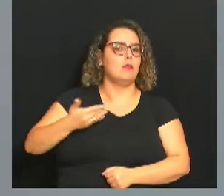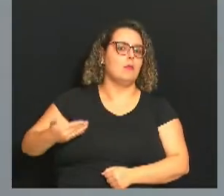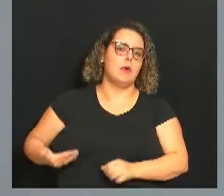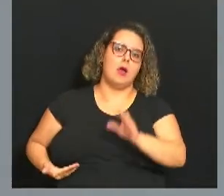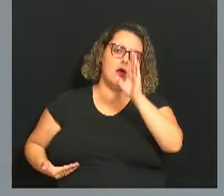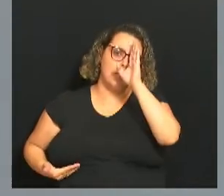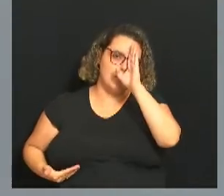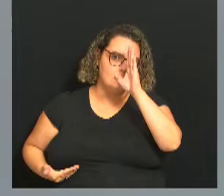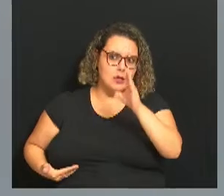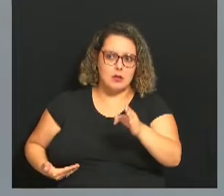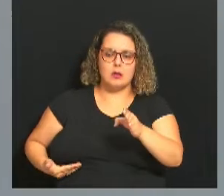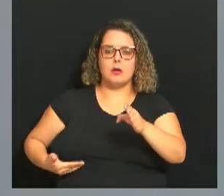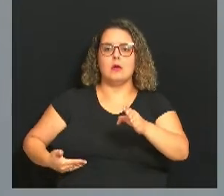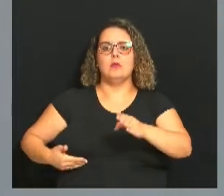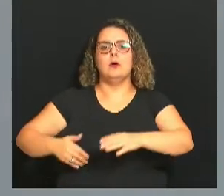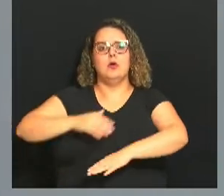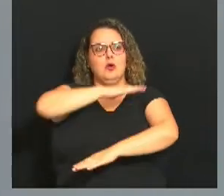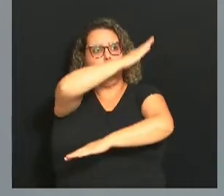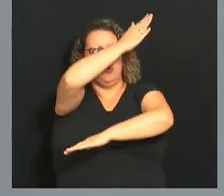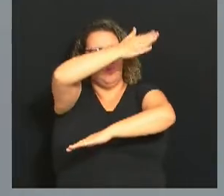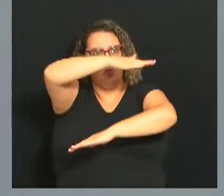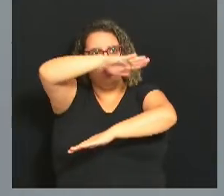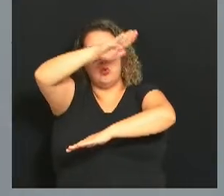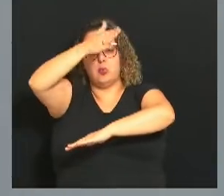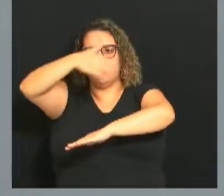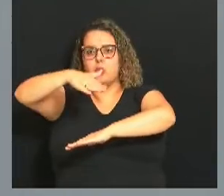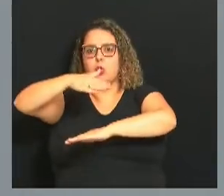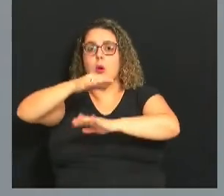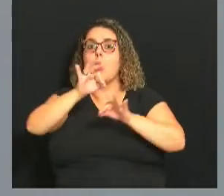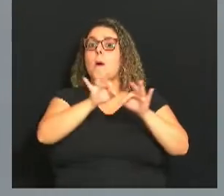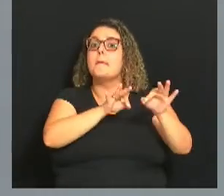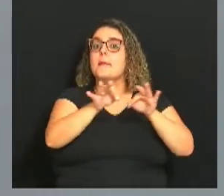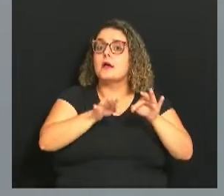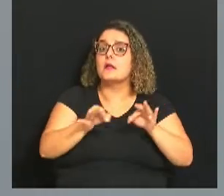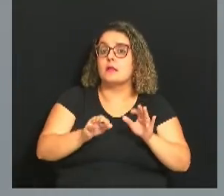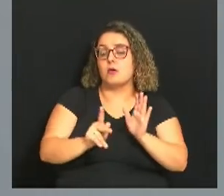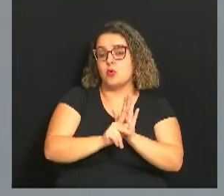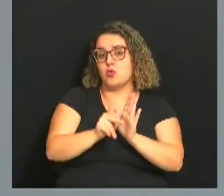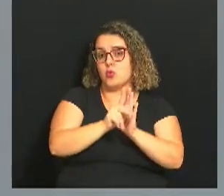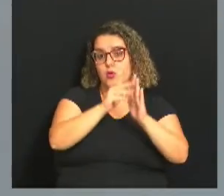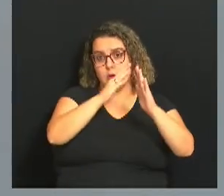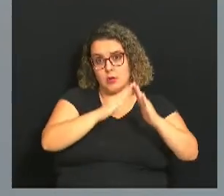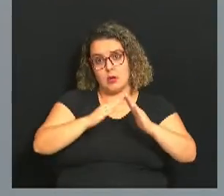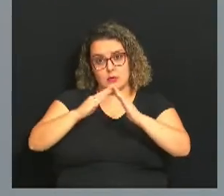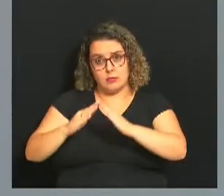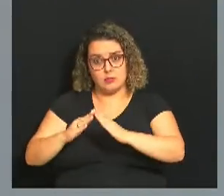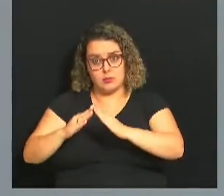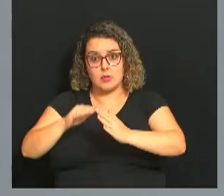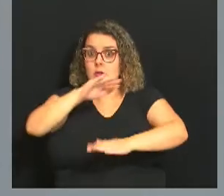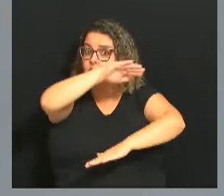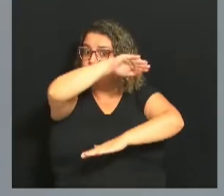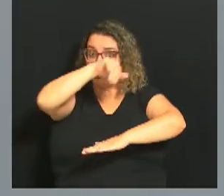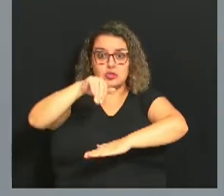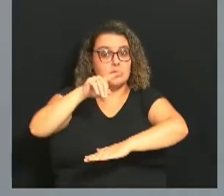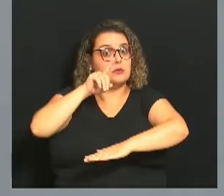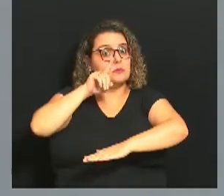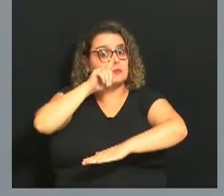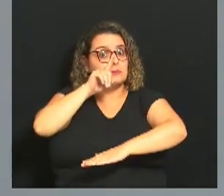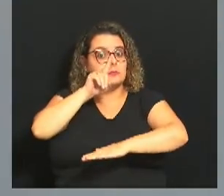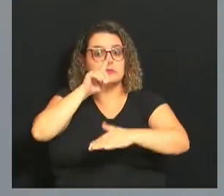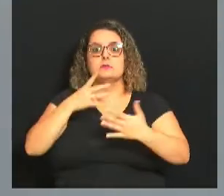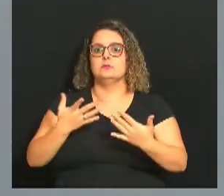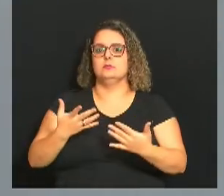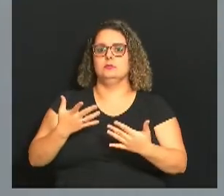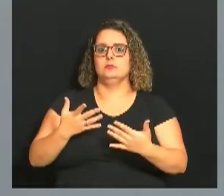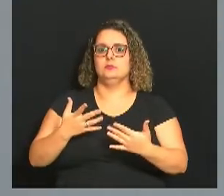principalmente, remover, criar políticas de habitação que retirem essa população da área de risco. Né? A grande questão, a chave